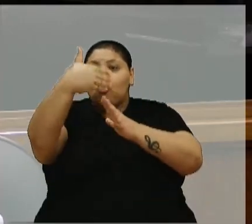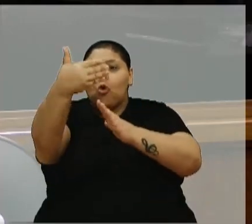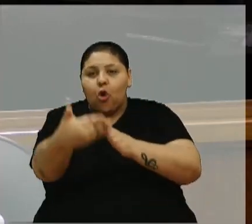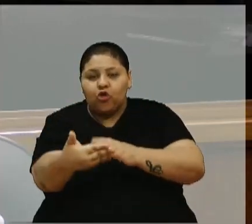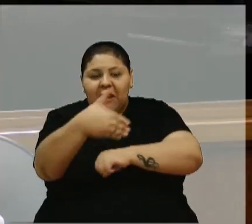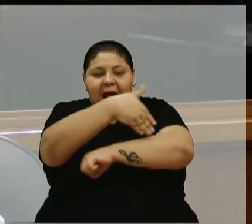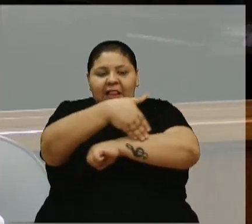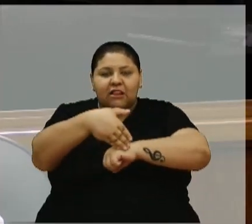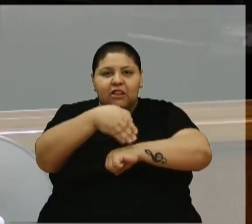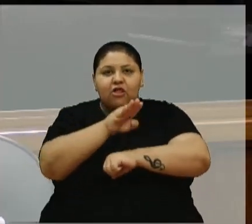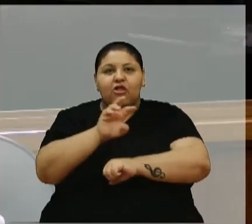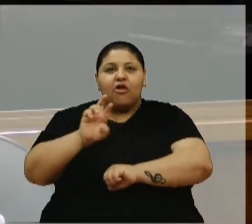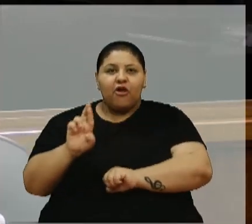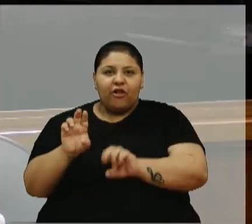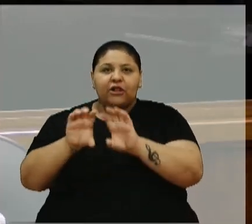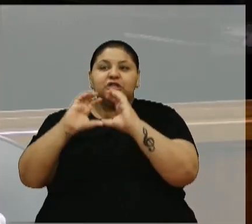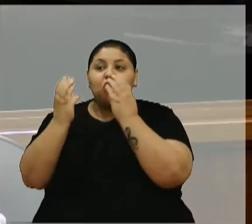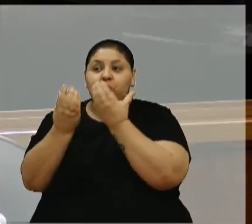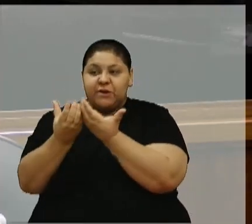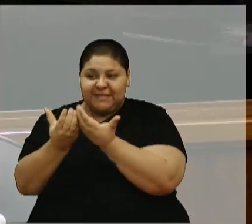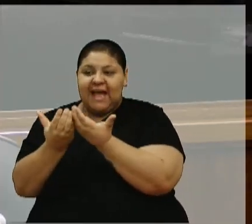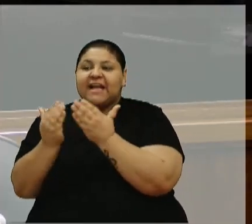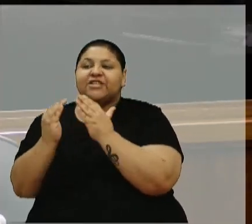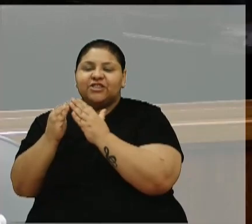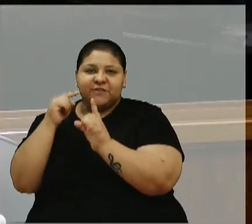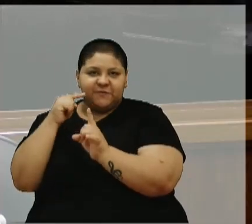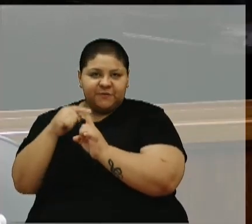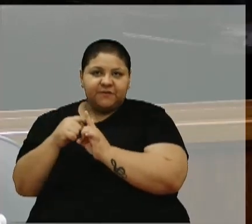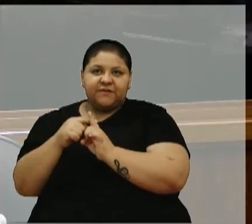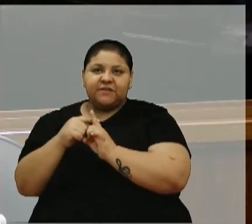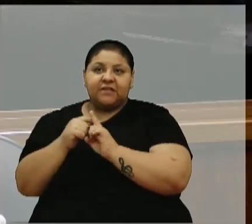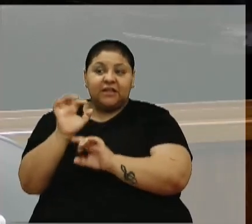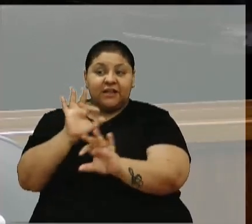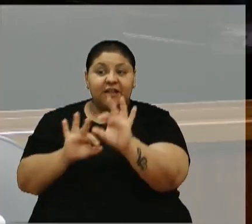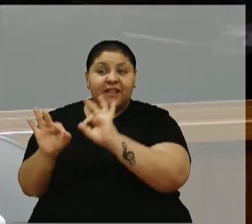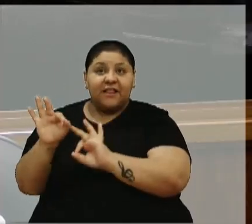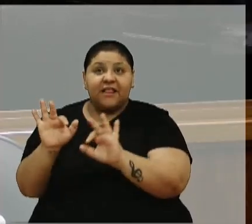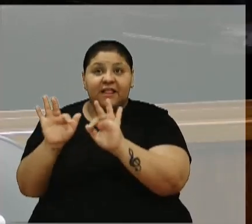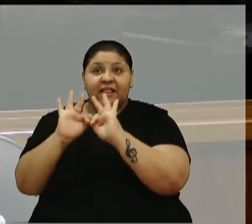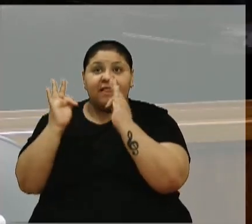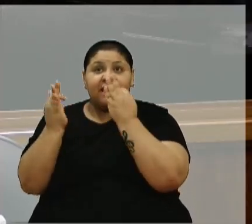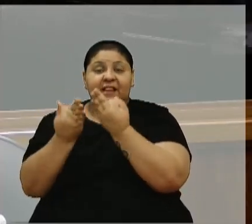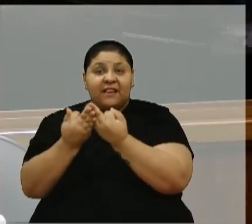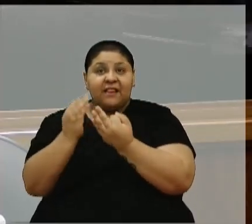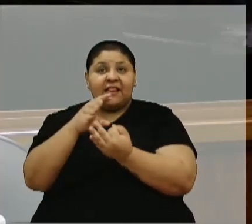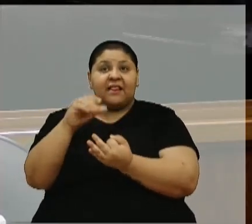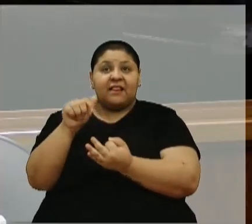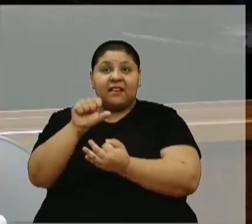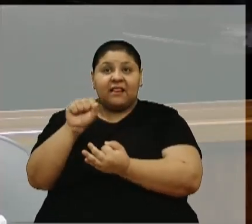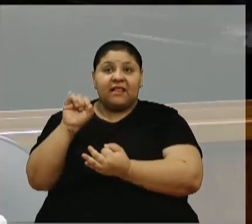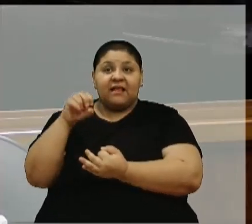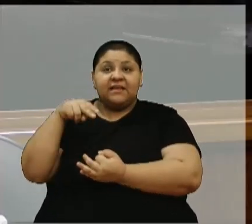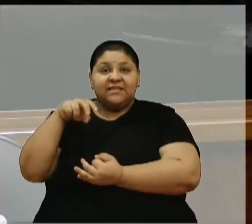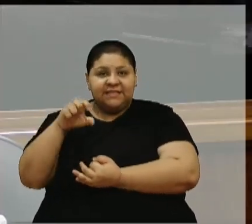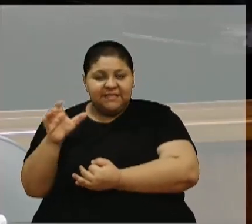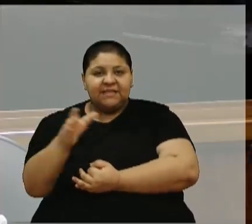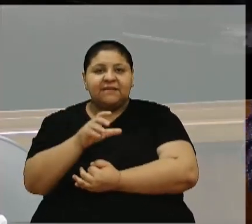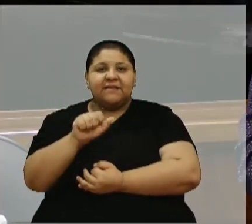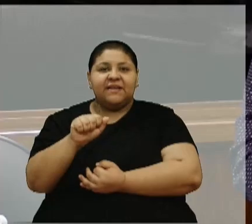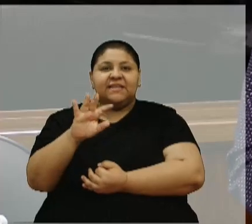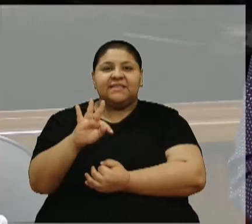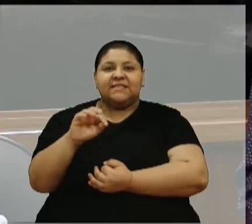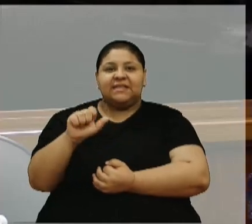nossa comunidade de igreja aí do Planalto foram organizadas pela família Cassini e pela família dos Stalivieri. Então,